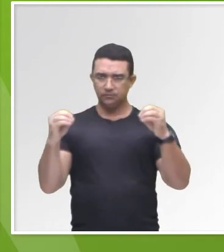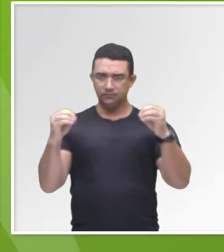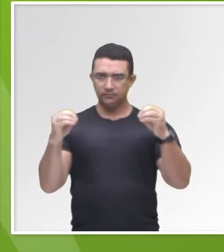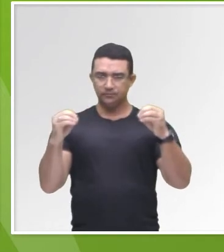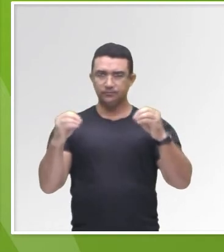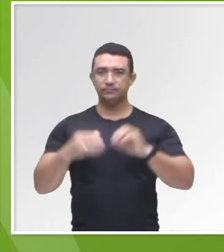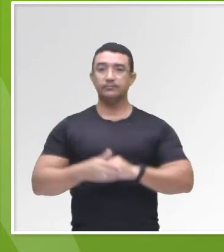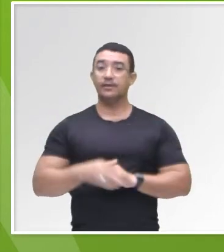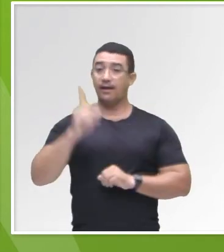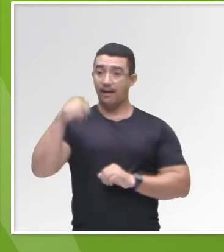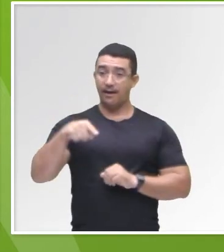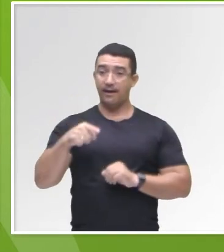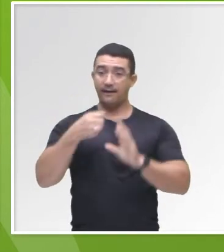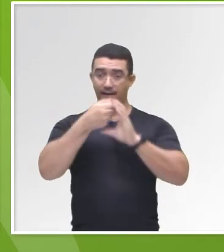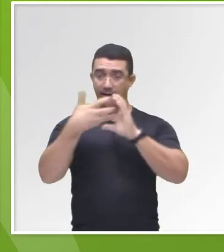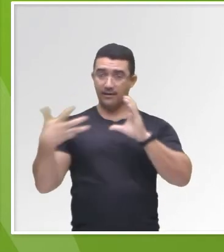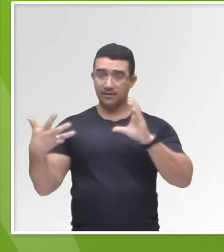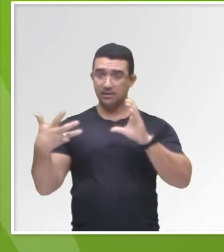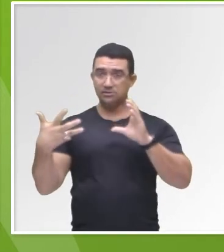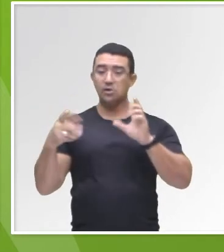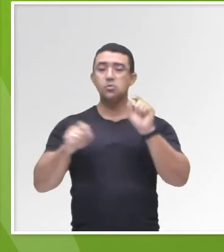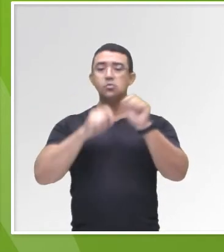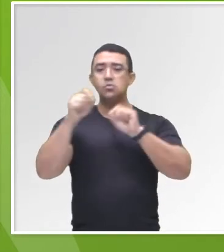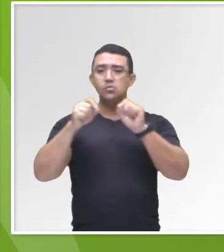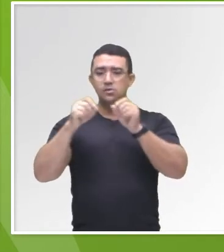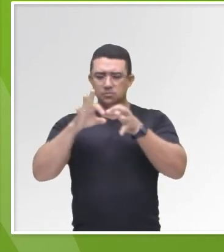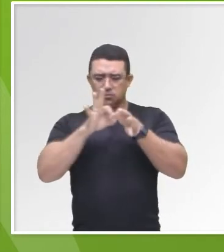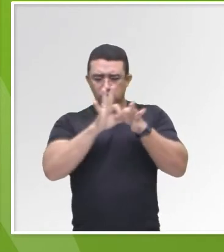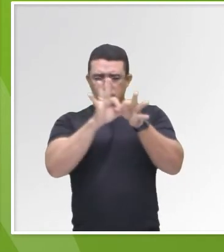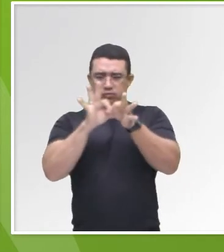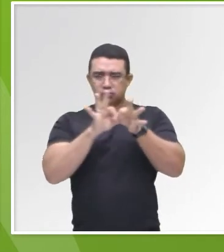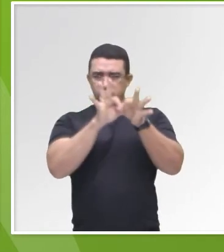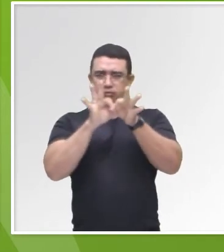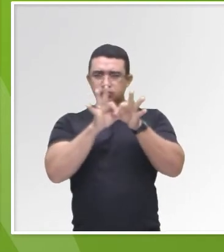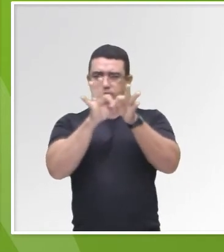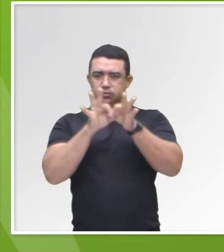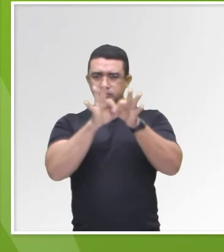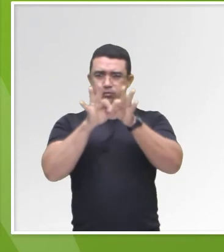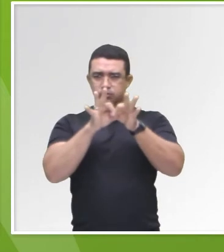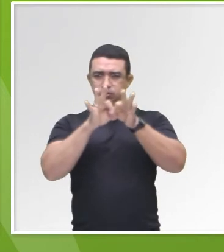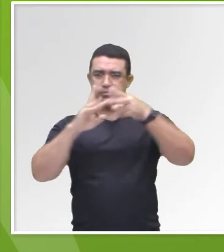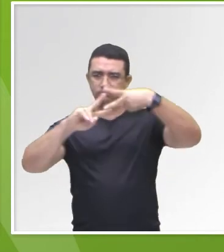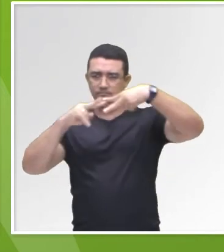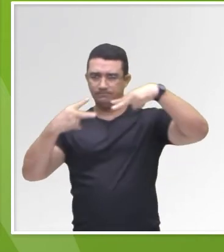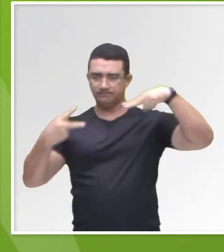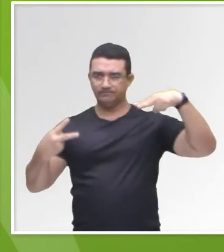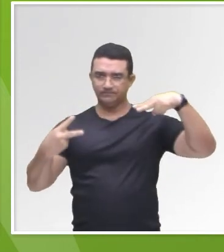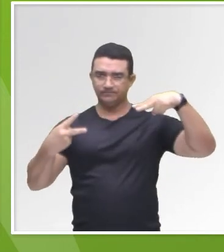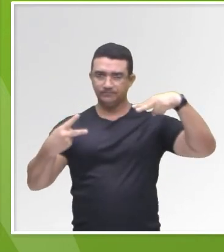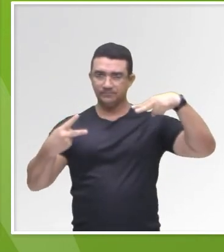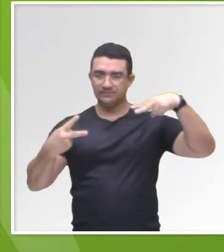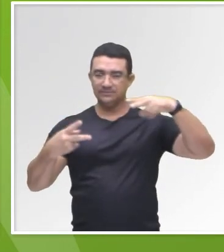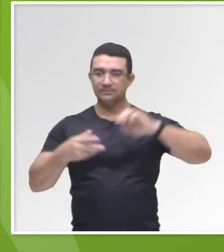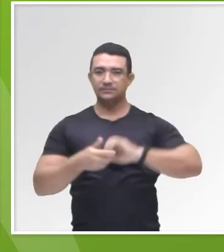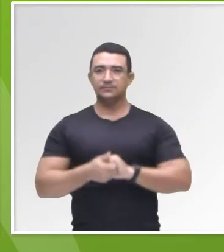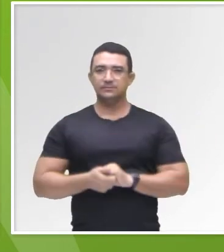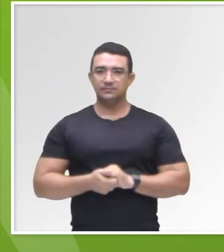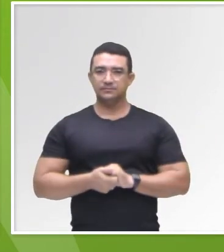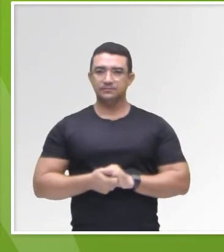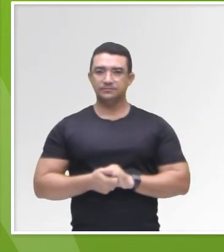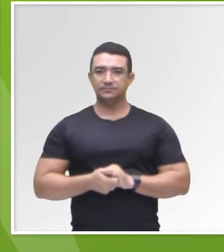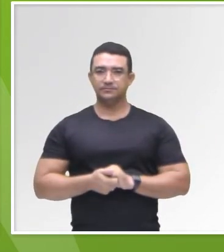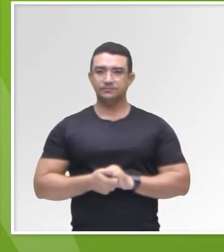Ela é caracterizada pelo agrupamento e descompactação dos cromossomos, né? Conhecidos aí como